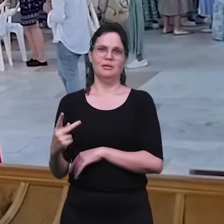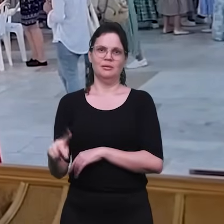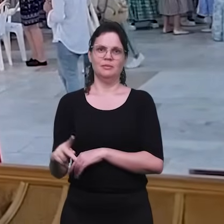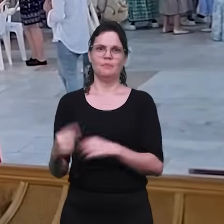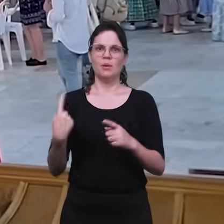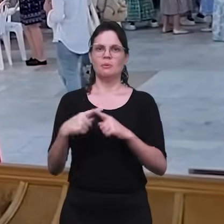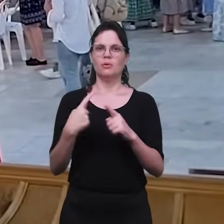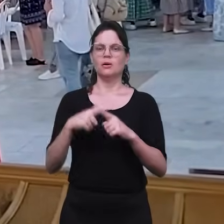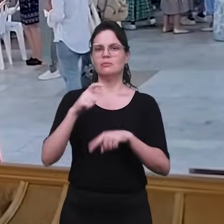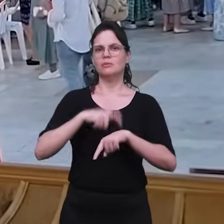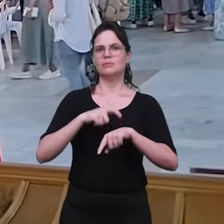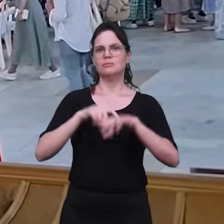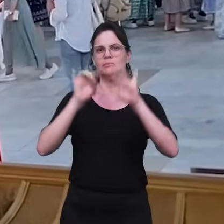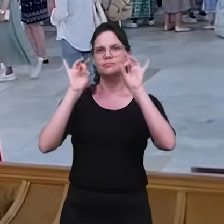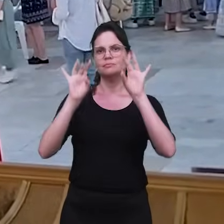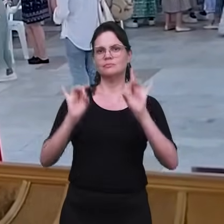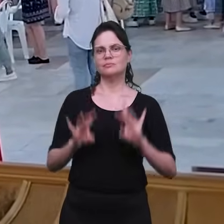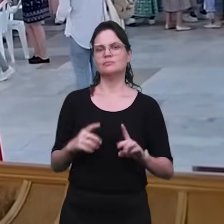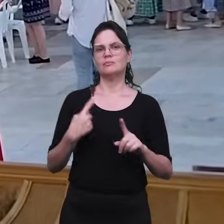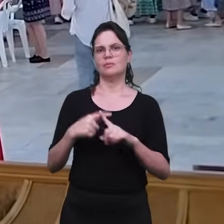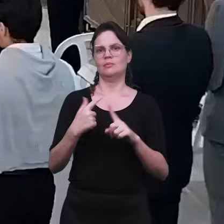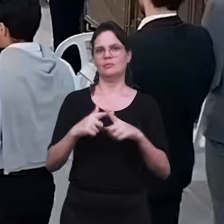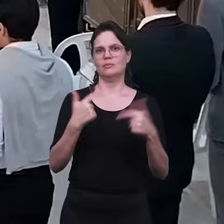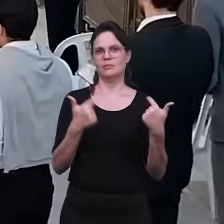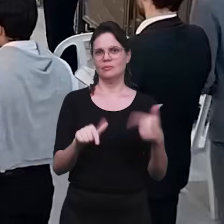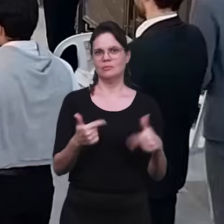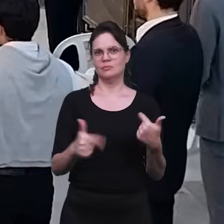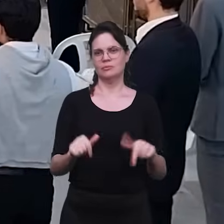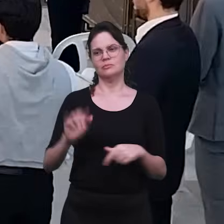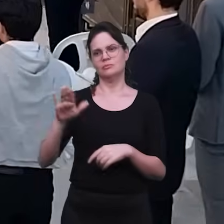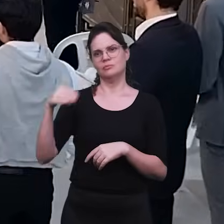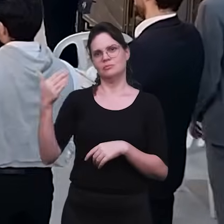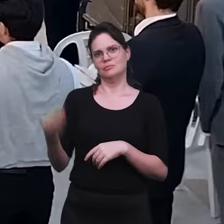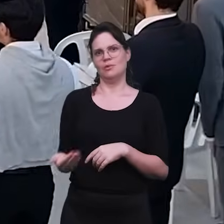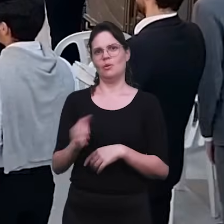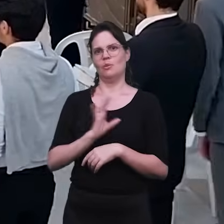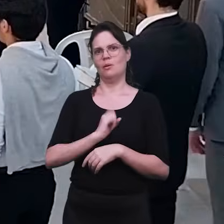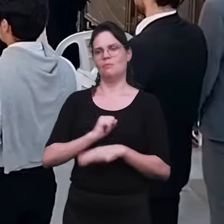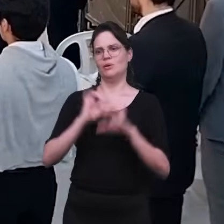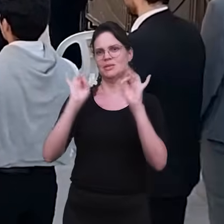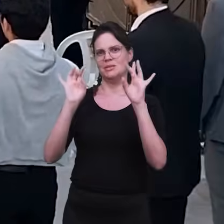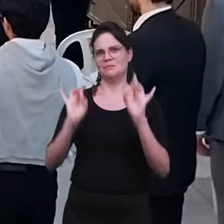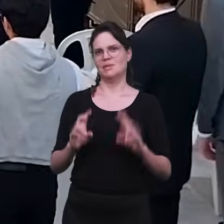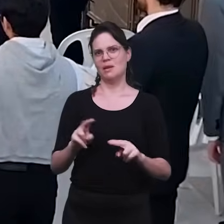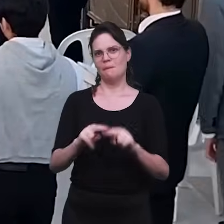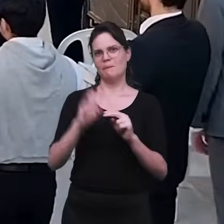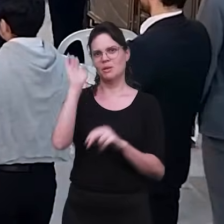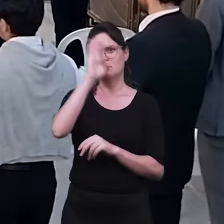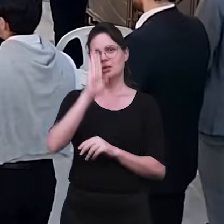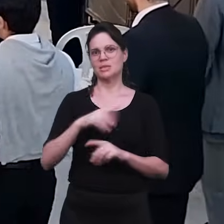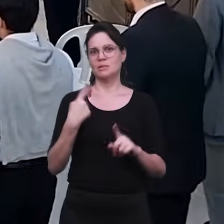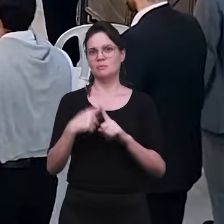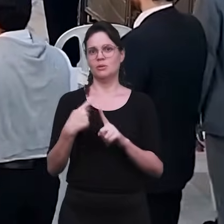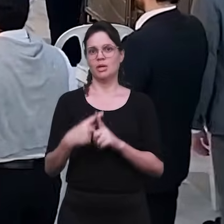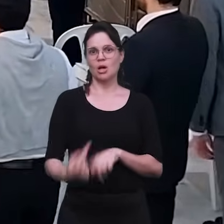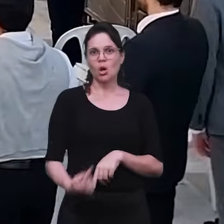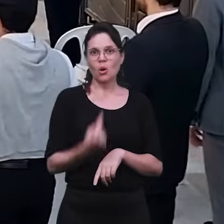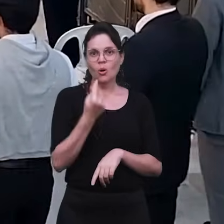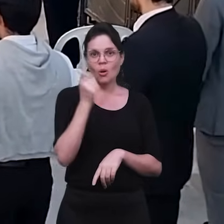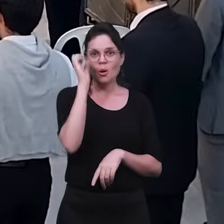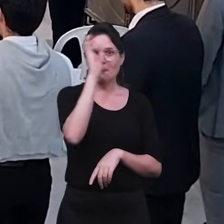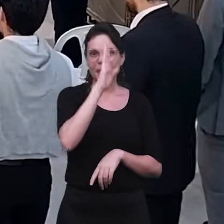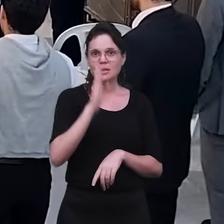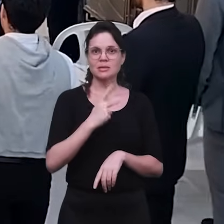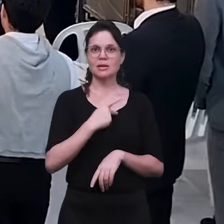amor especial dos israelitas pelos brasileiros. Tudo porque um brasileiro foi